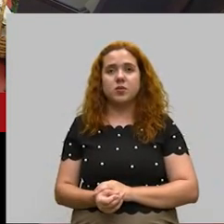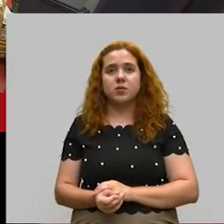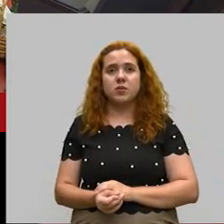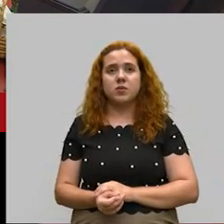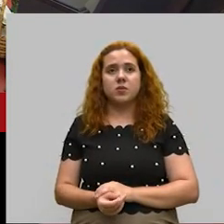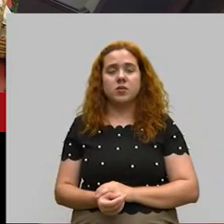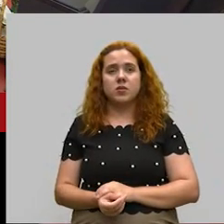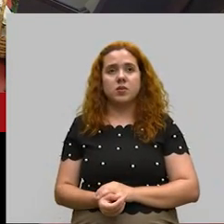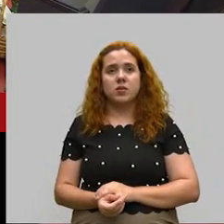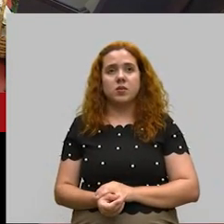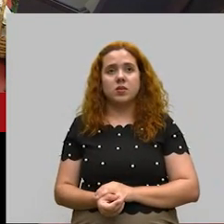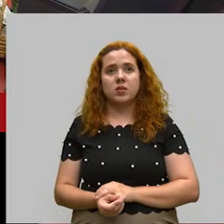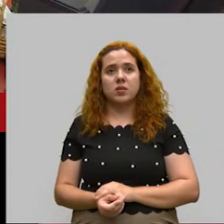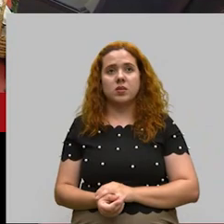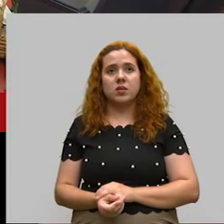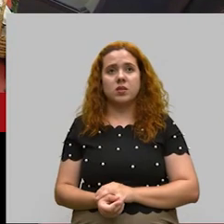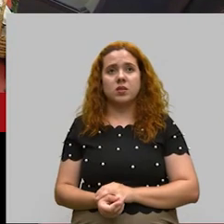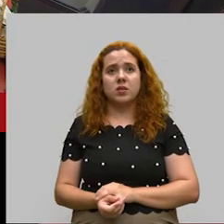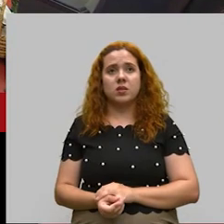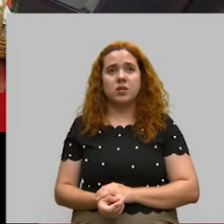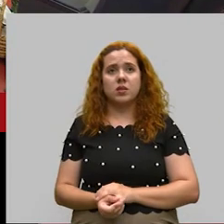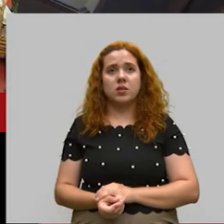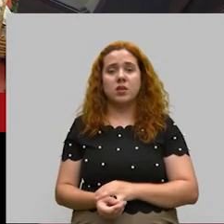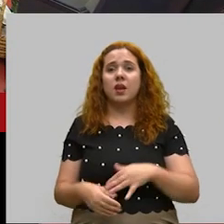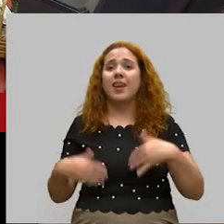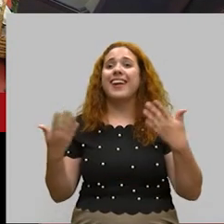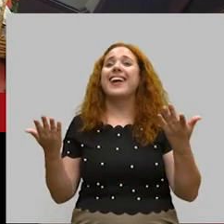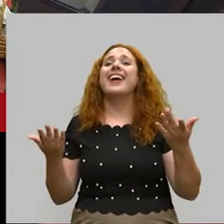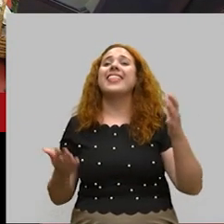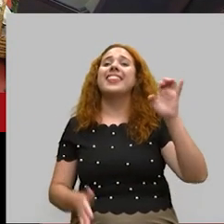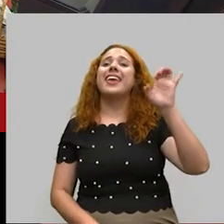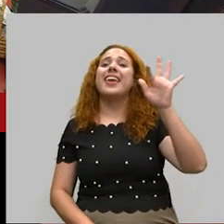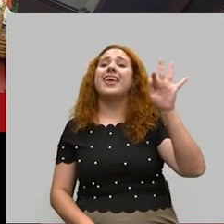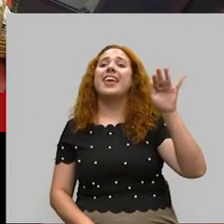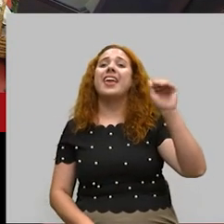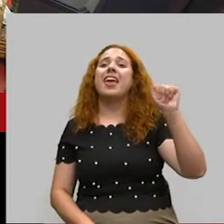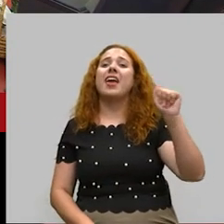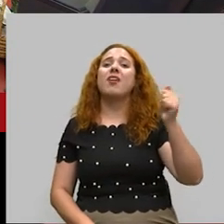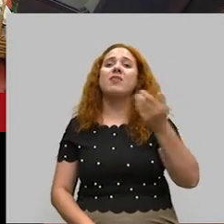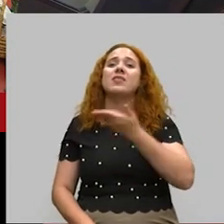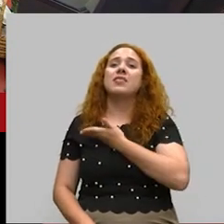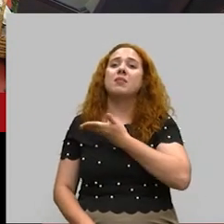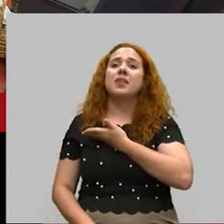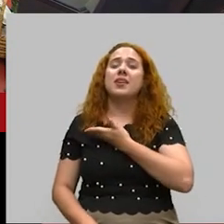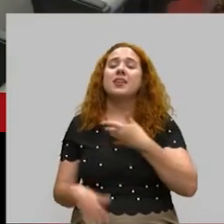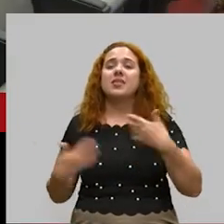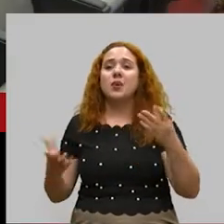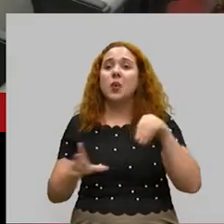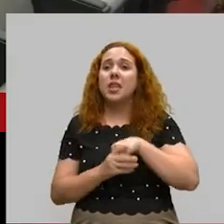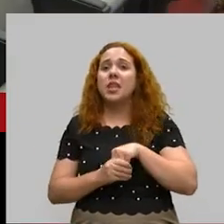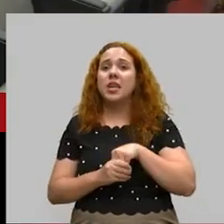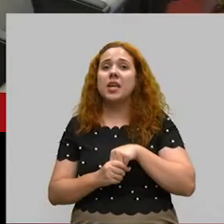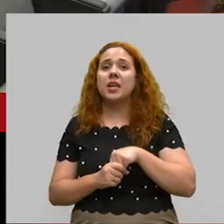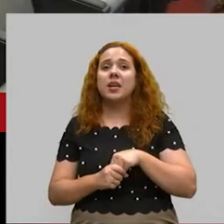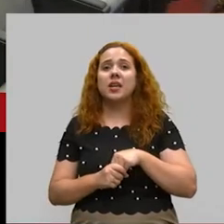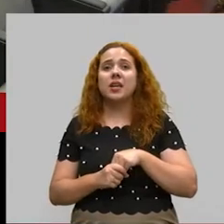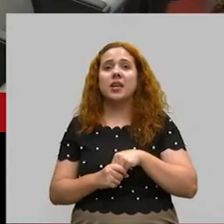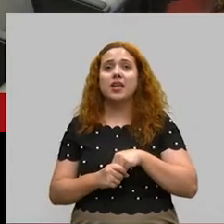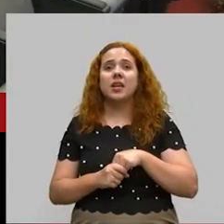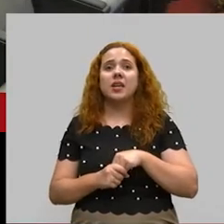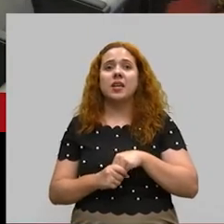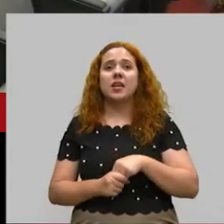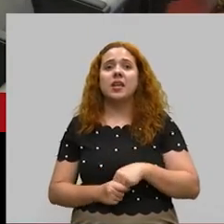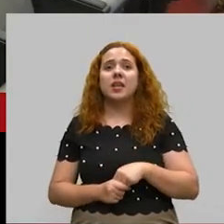Zaquiel Cadê a zf e os parceiros aqui de dentro uh e cadê as zepa e os